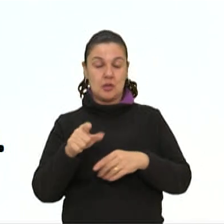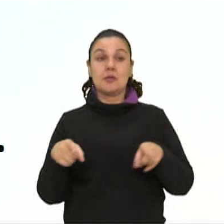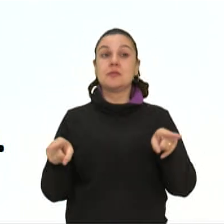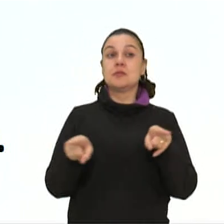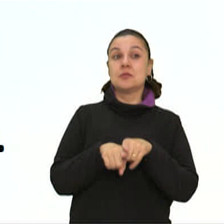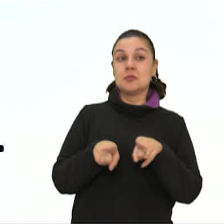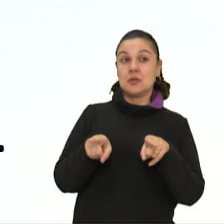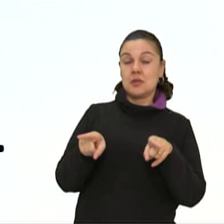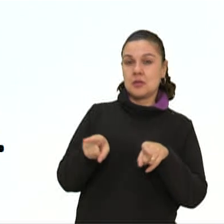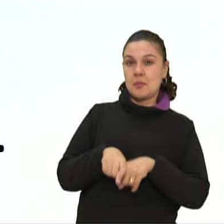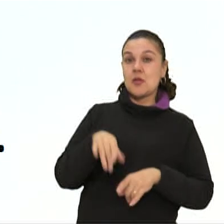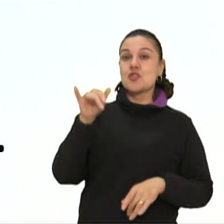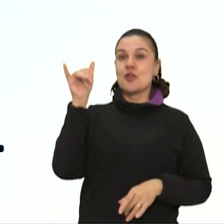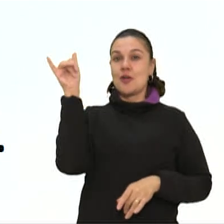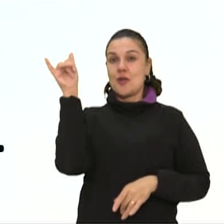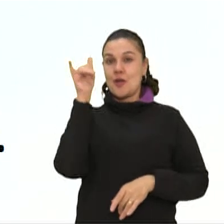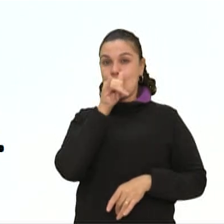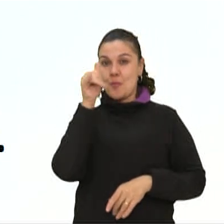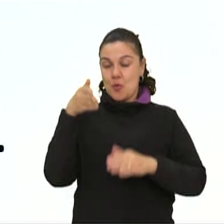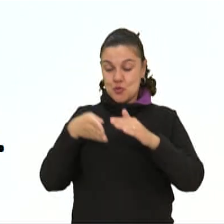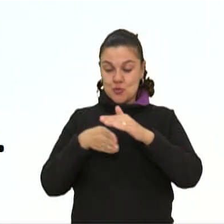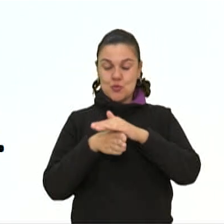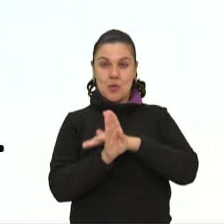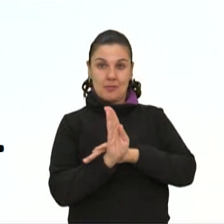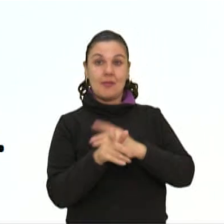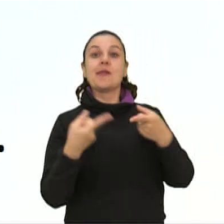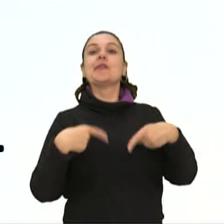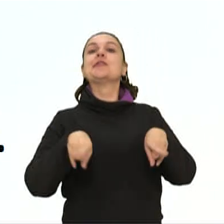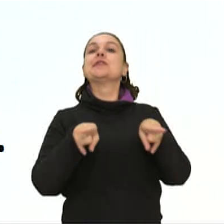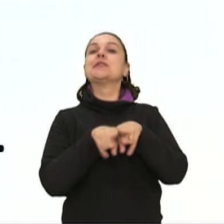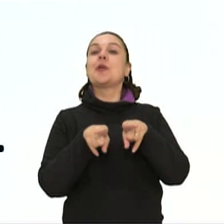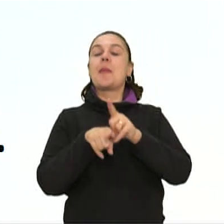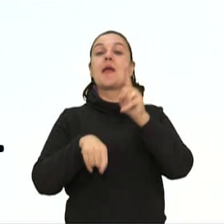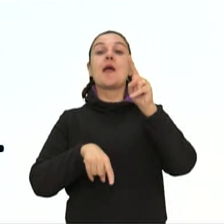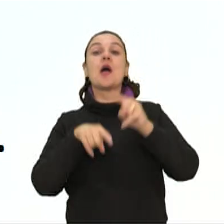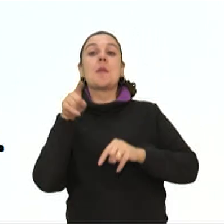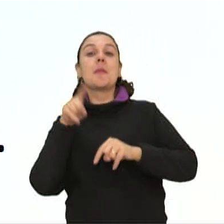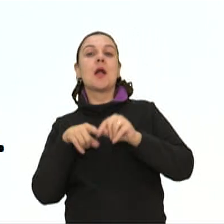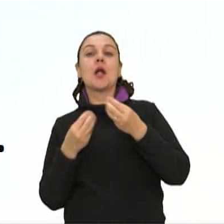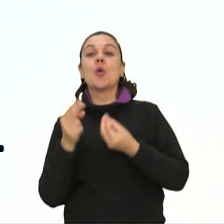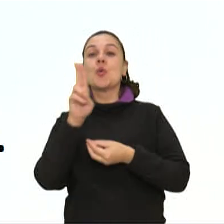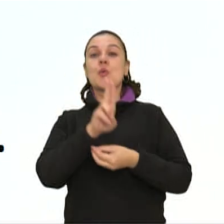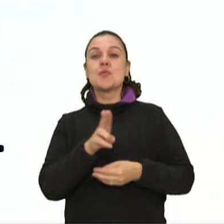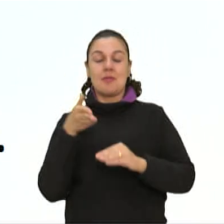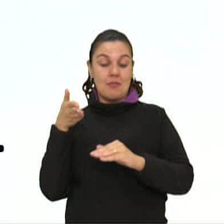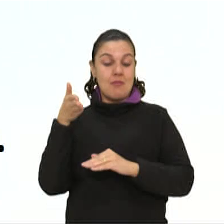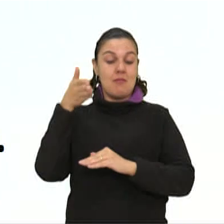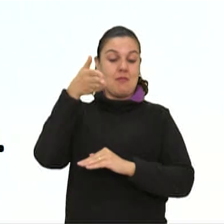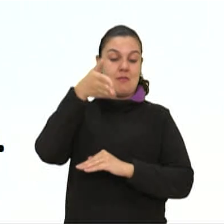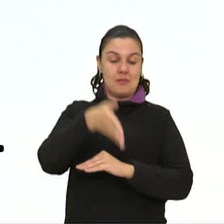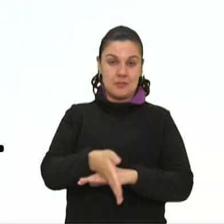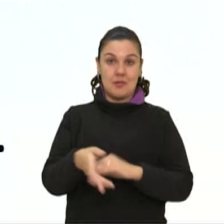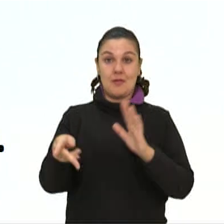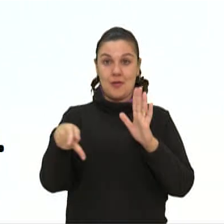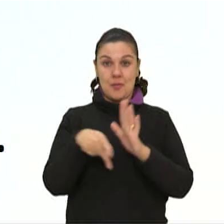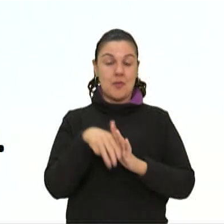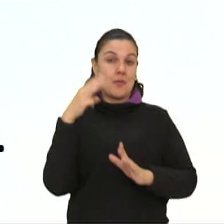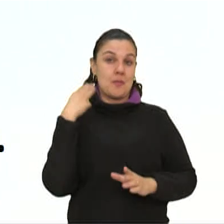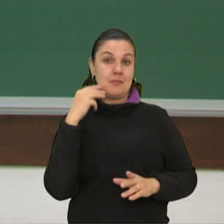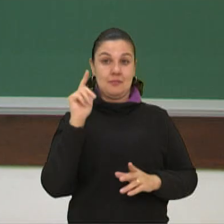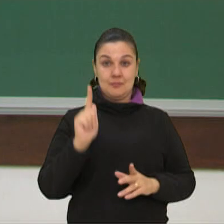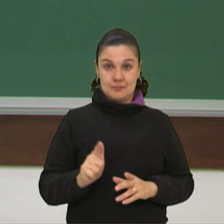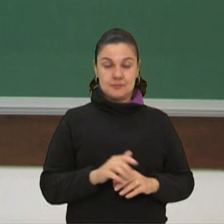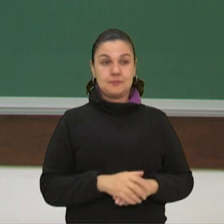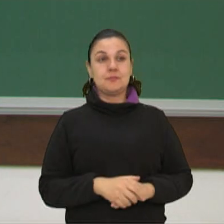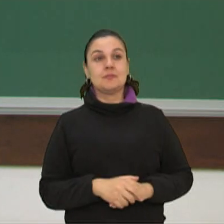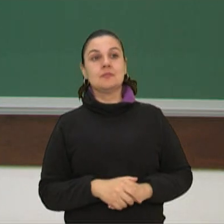o imposto de entrada, cobrado sobre as mercadorias que adentravam a região das Minas.